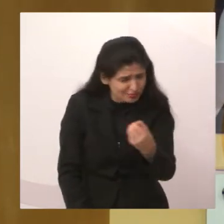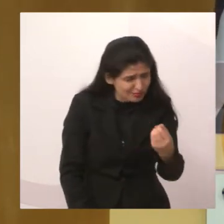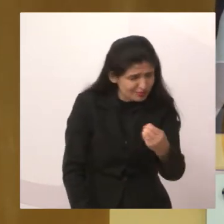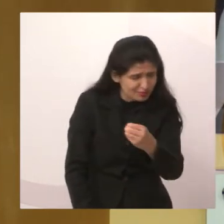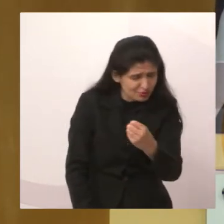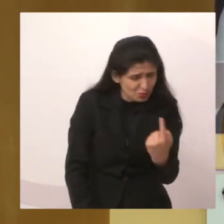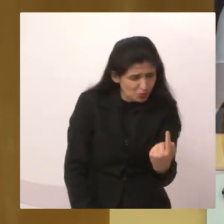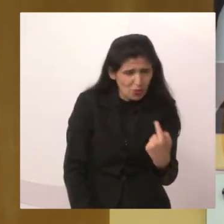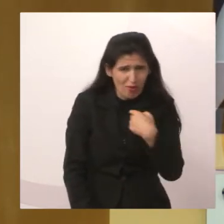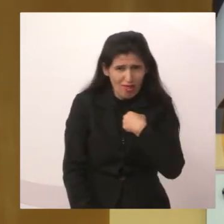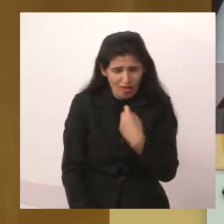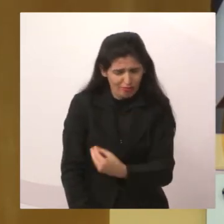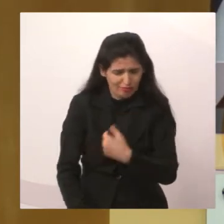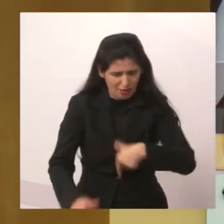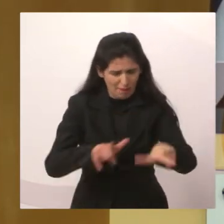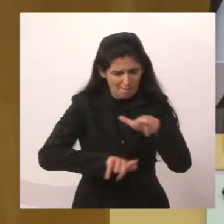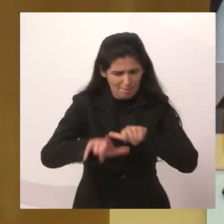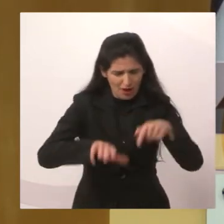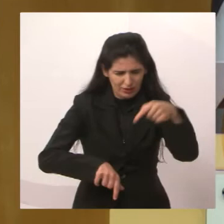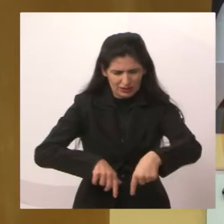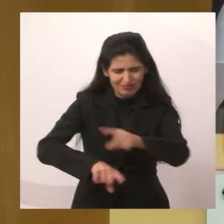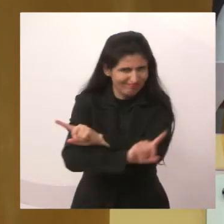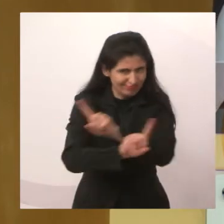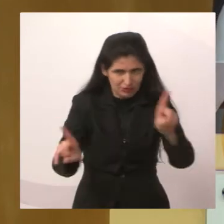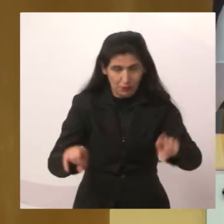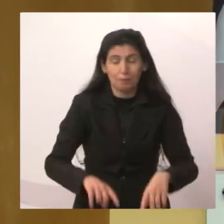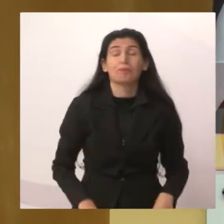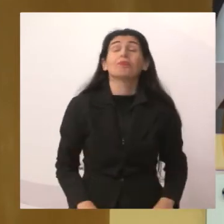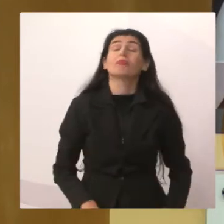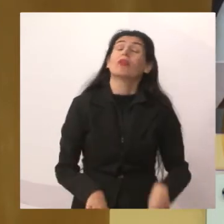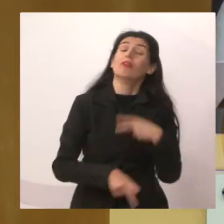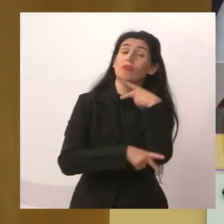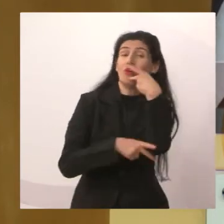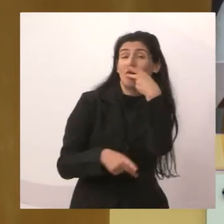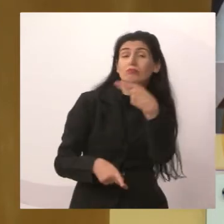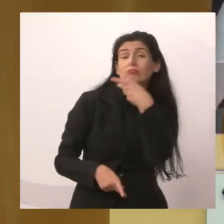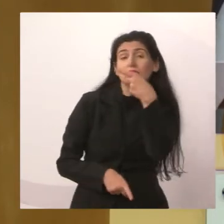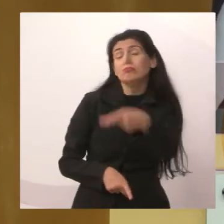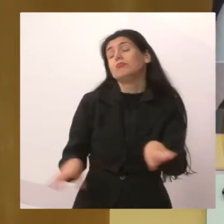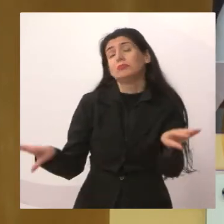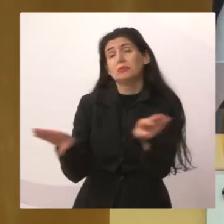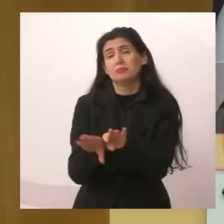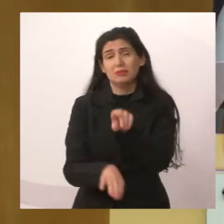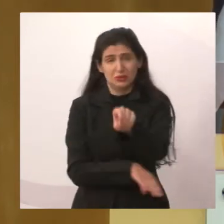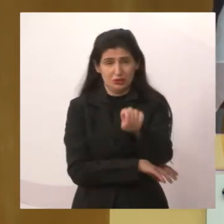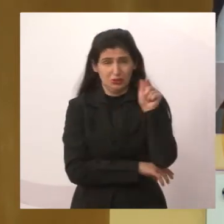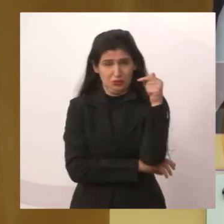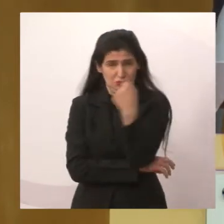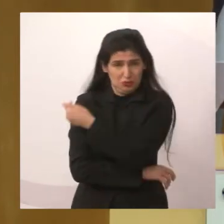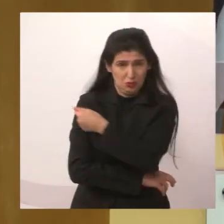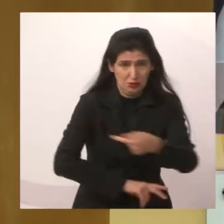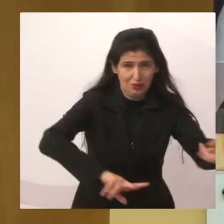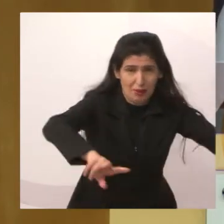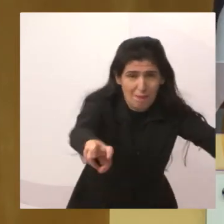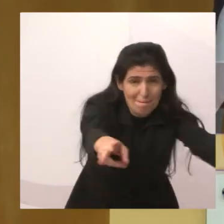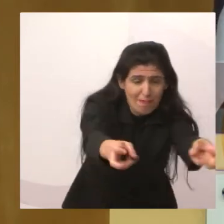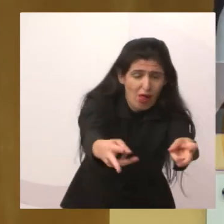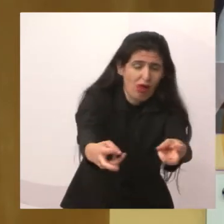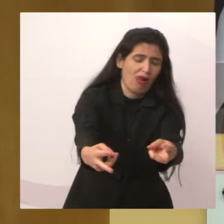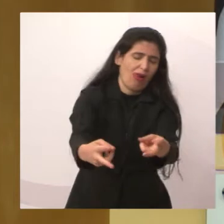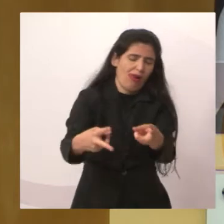tá? Registro também que a gente percebe